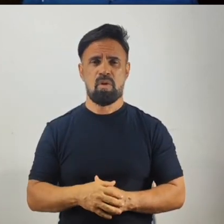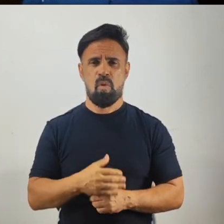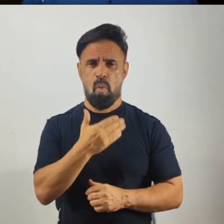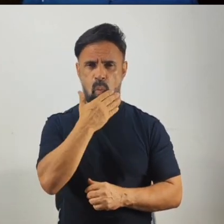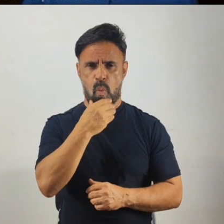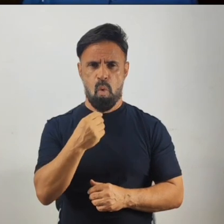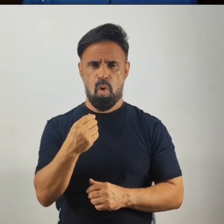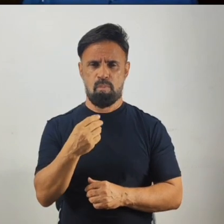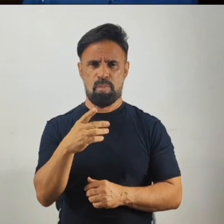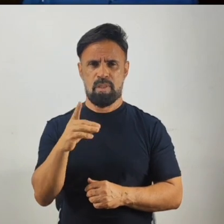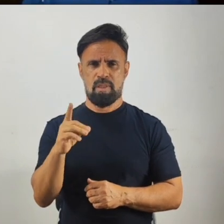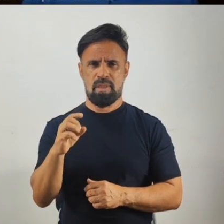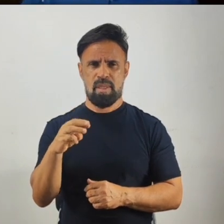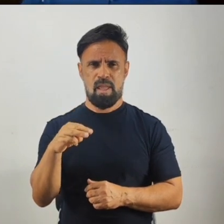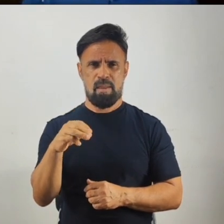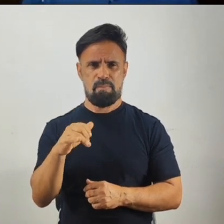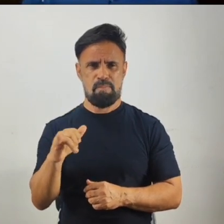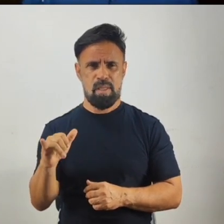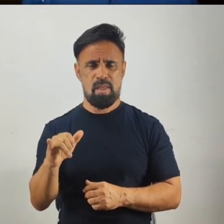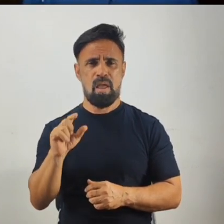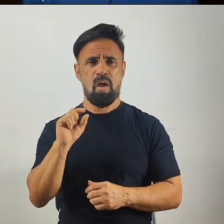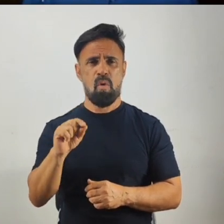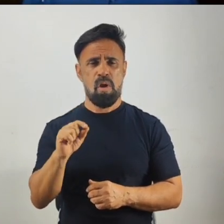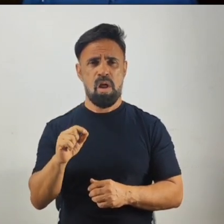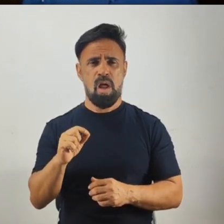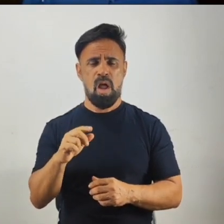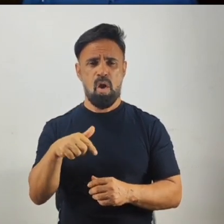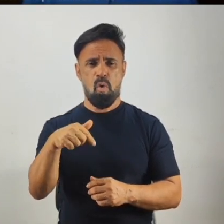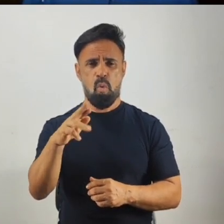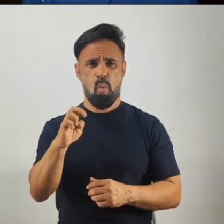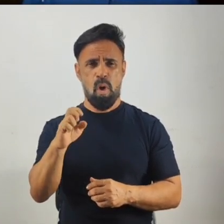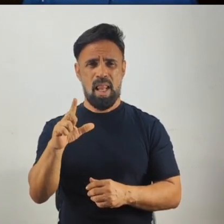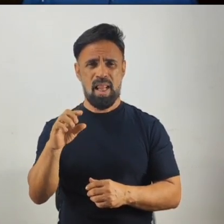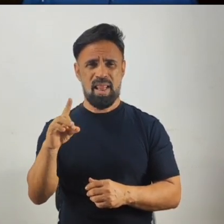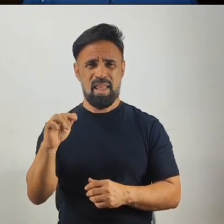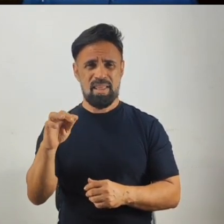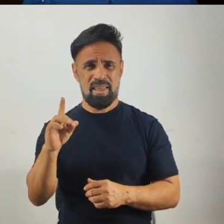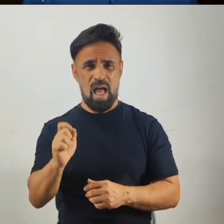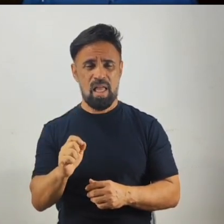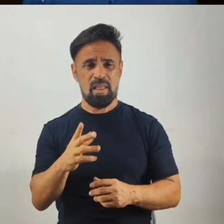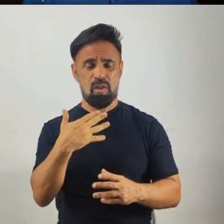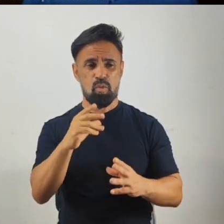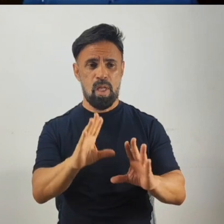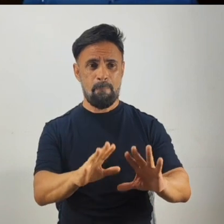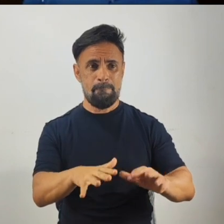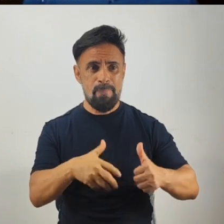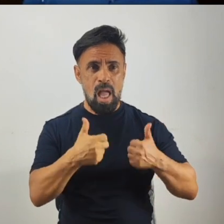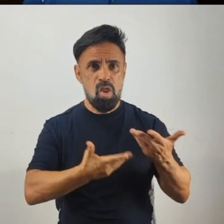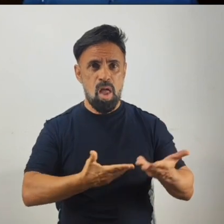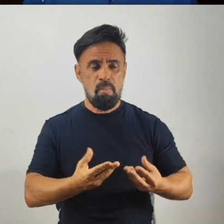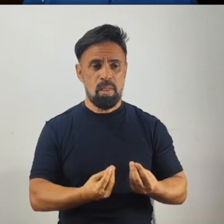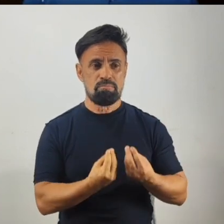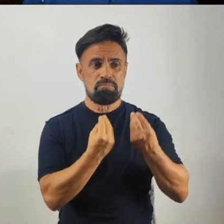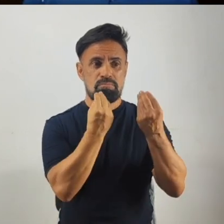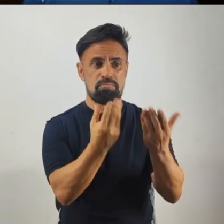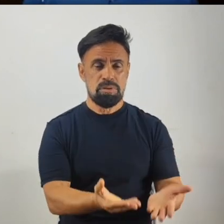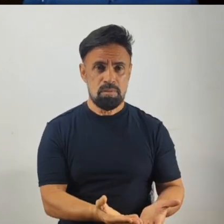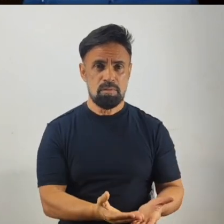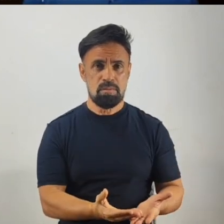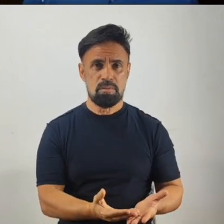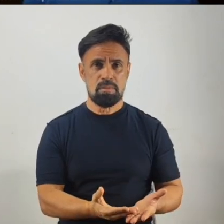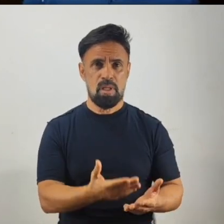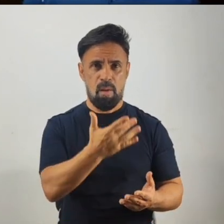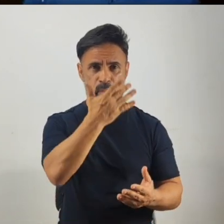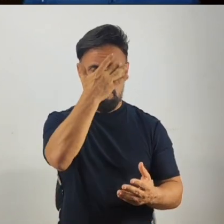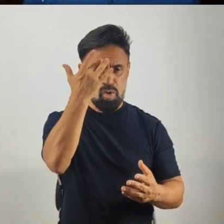Deming, ele colocou que qualidade é tudo aquilo que melhora o serviço prestado no ponto de